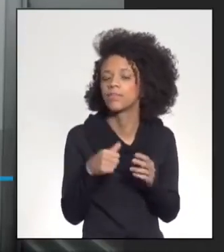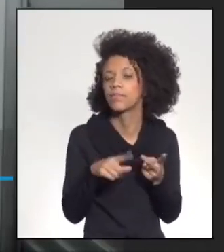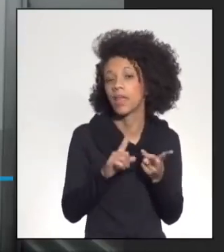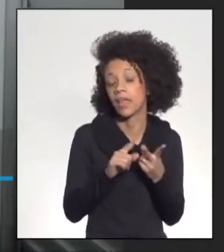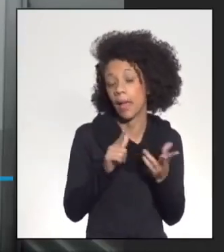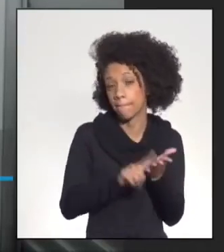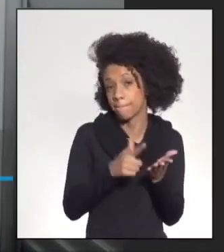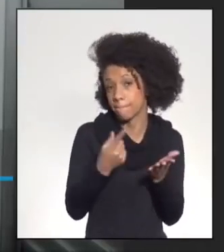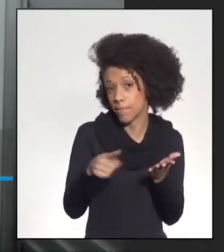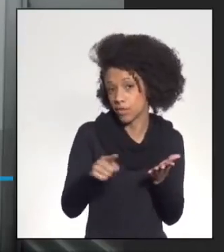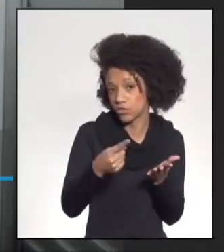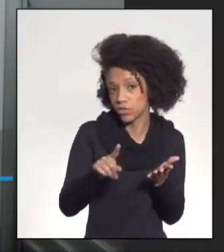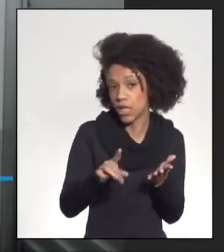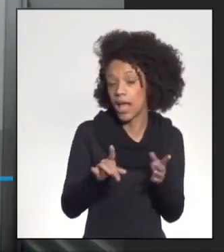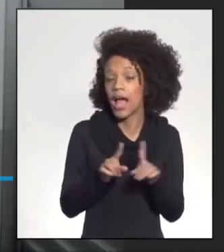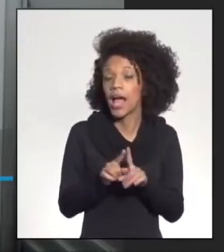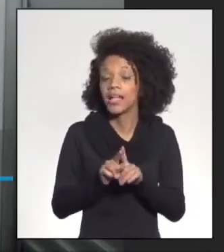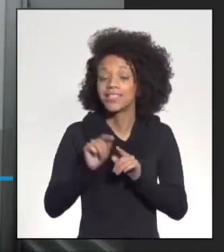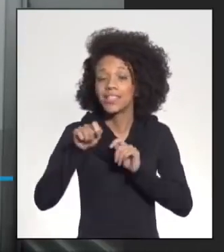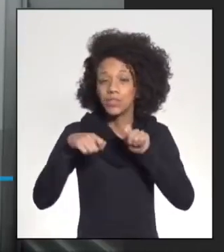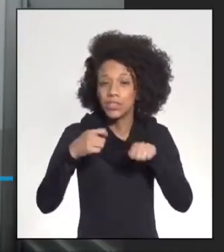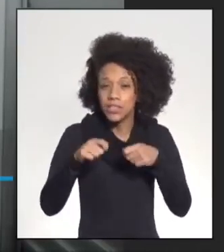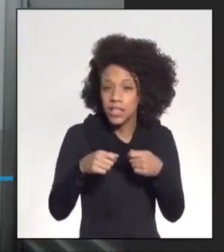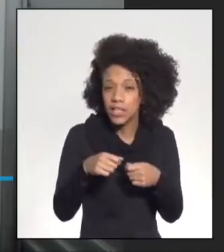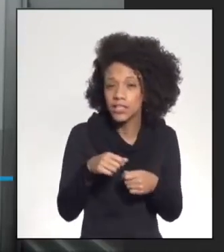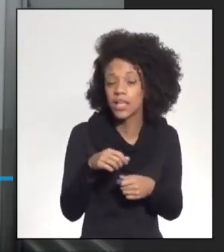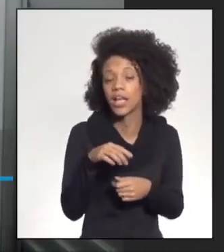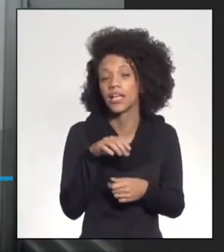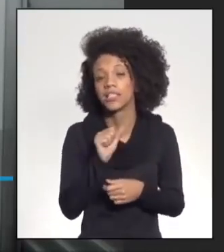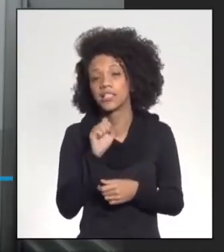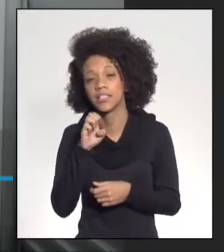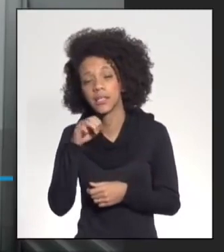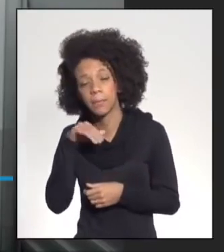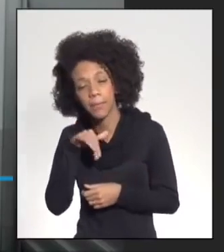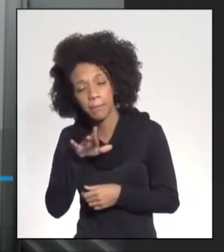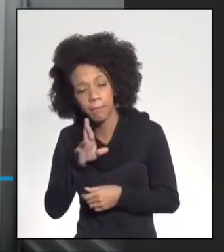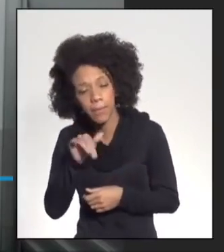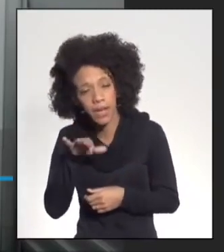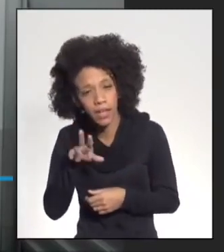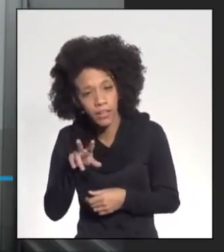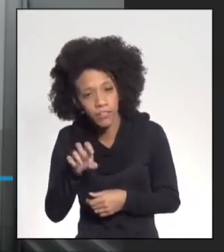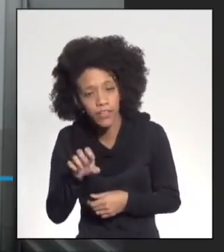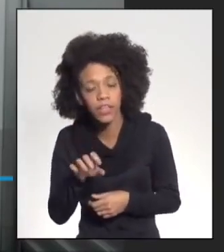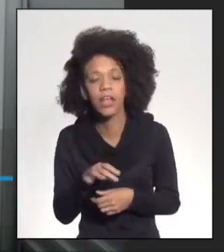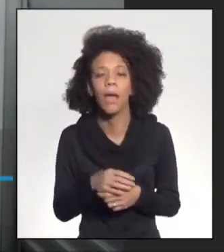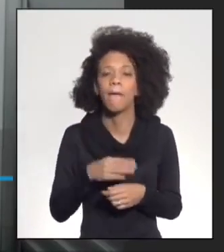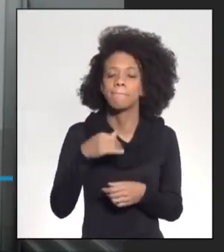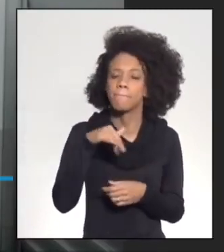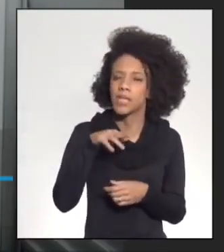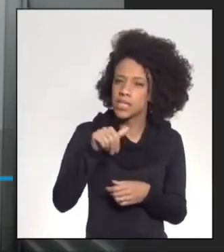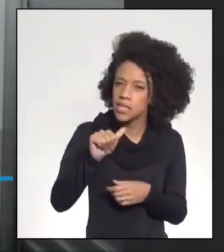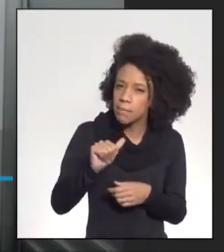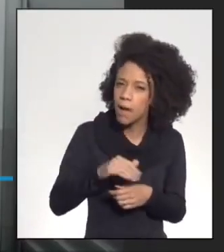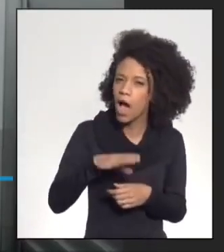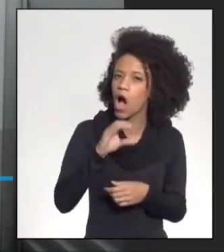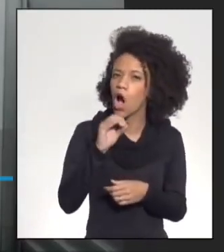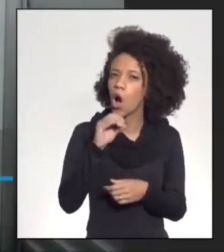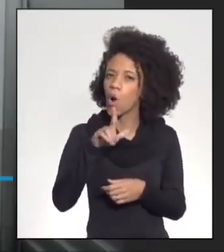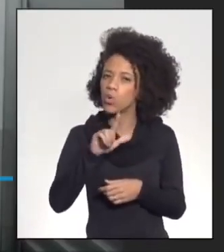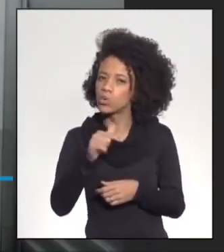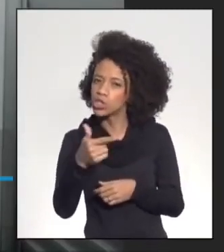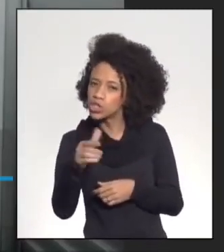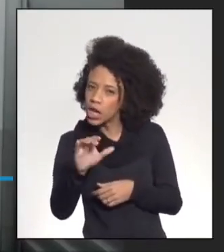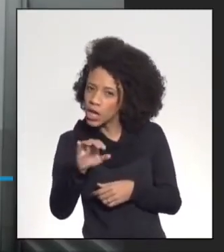notas musicais, nós temos as figuras do som, a semibreve, a mínima, semínima, colcheia,